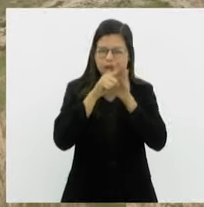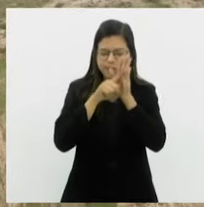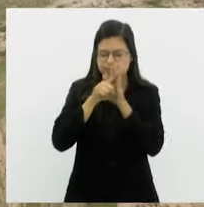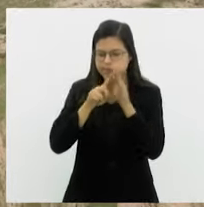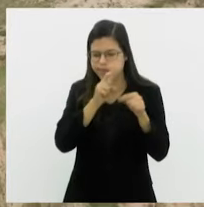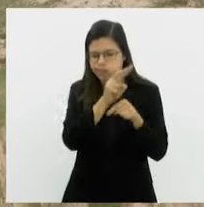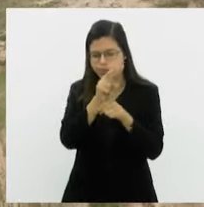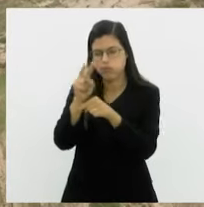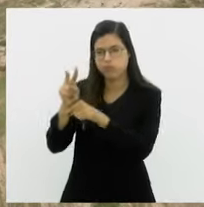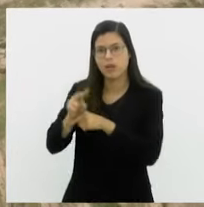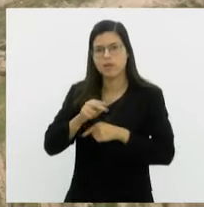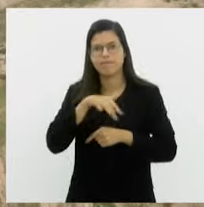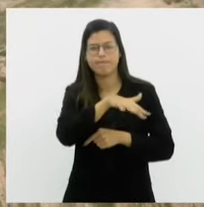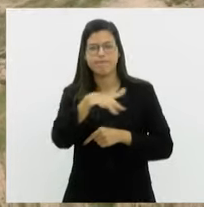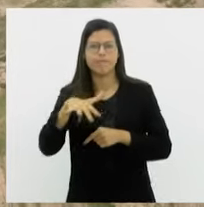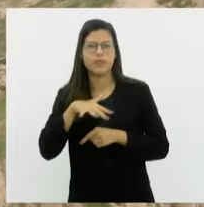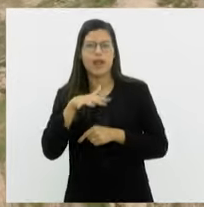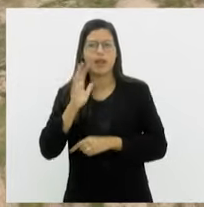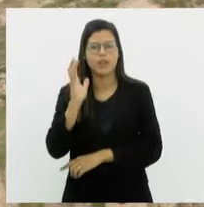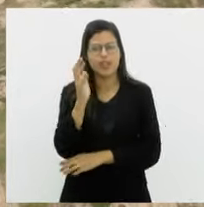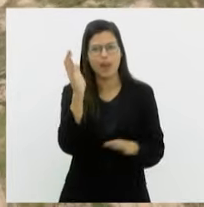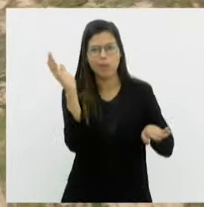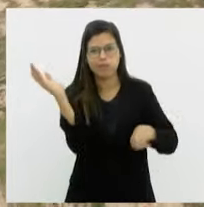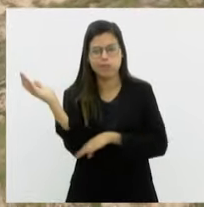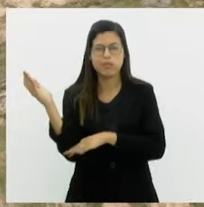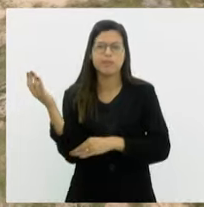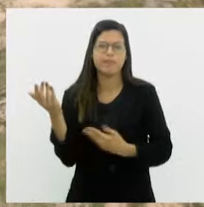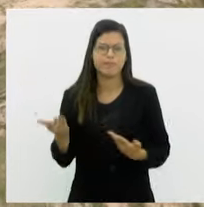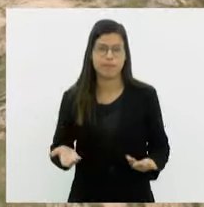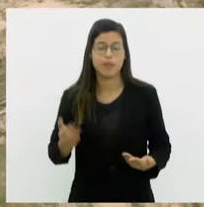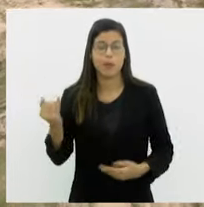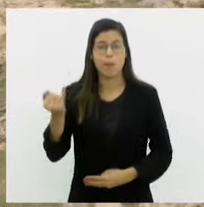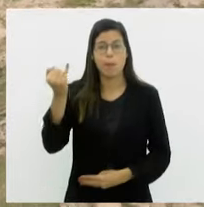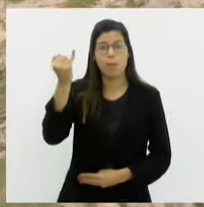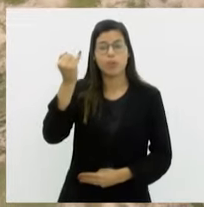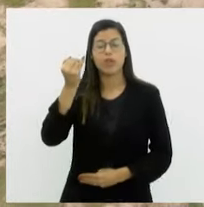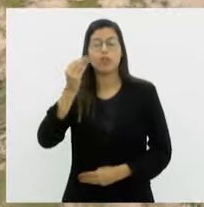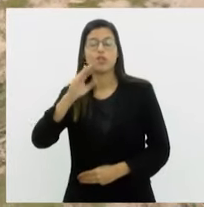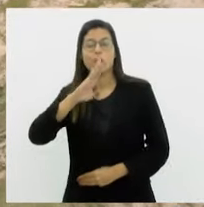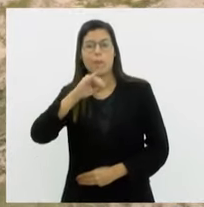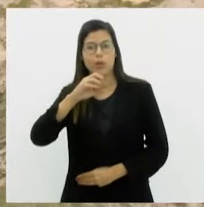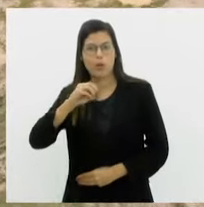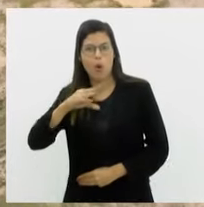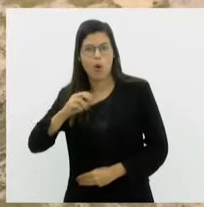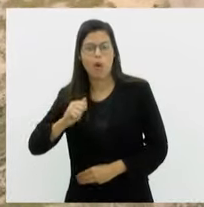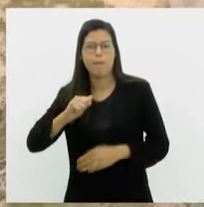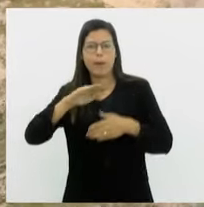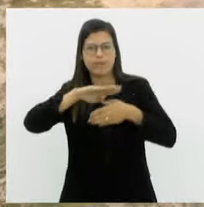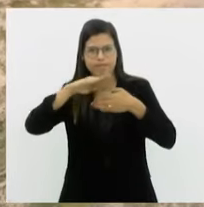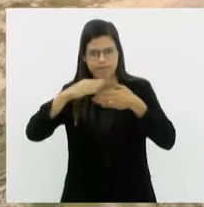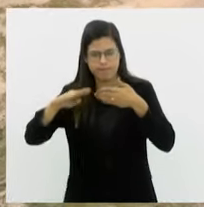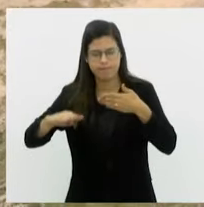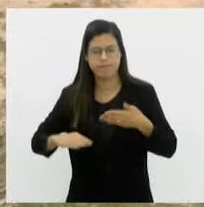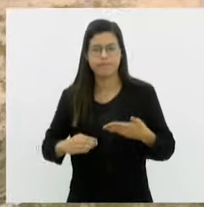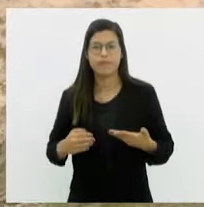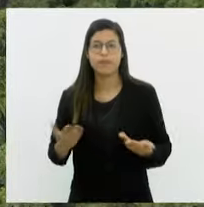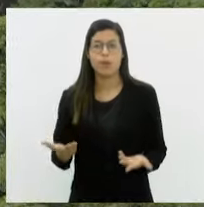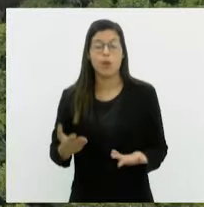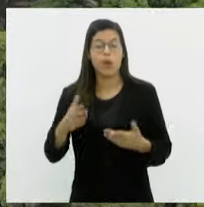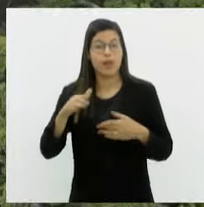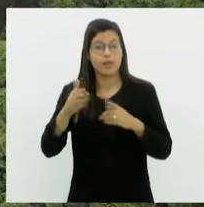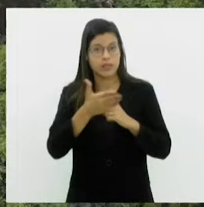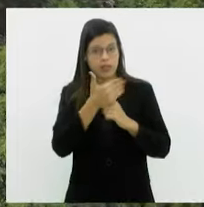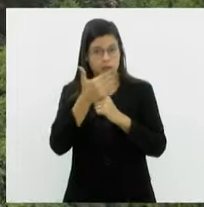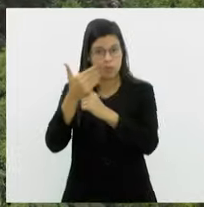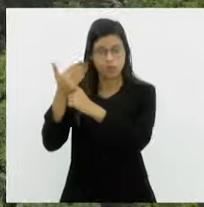identificação de áreas que sofreram desmatamento na Mata Atlântica, importante bioma rico em espécies endêmicas. O equipamento é